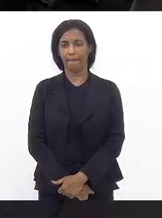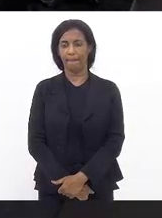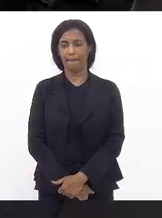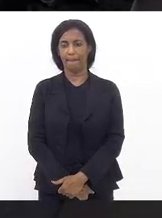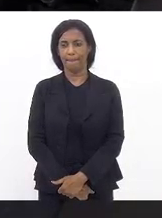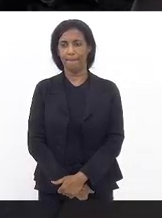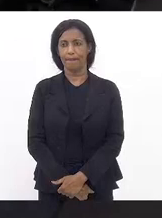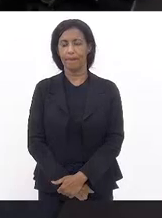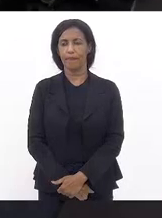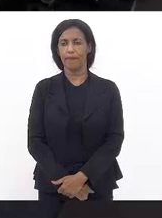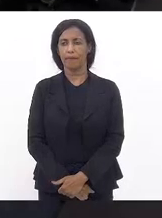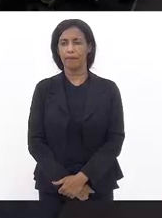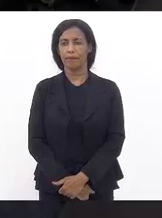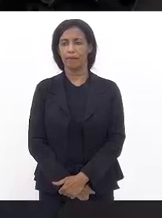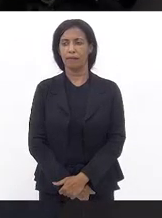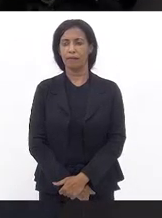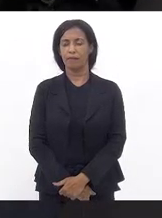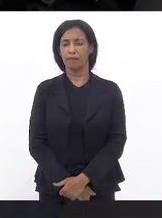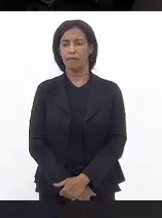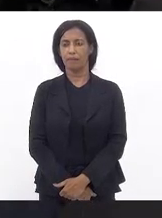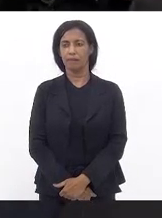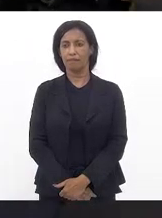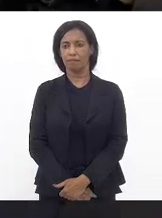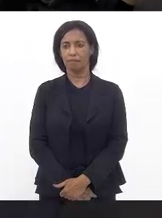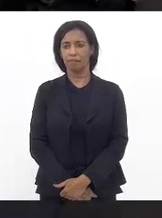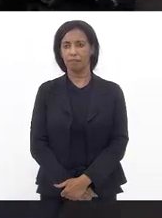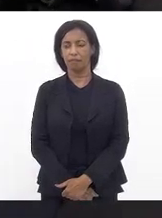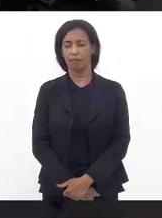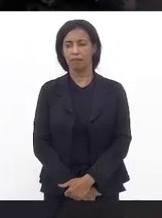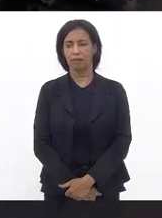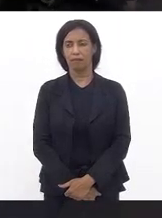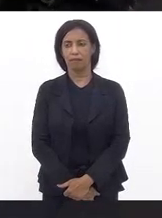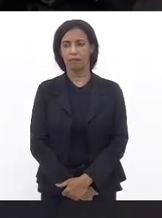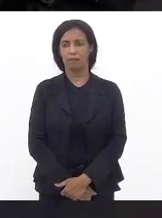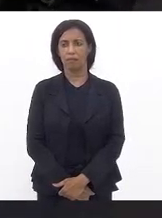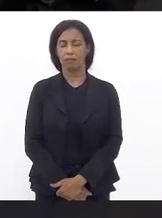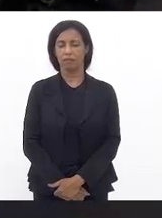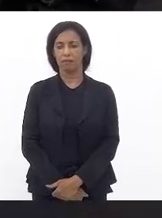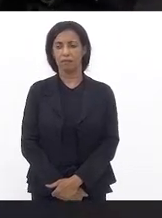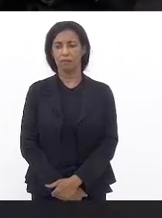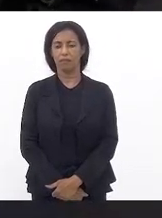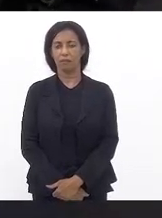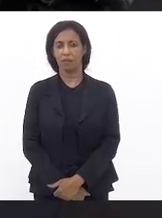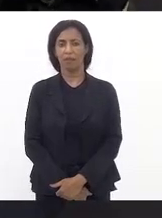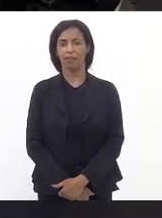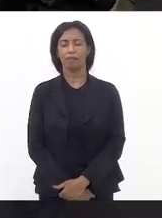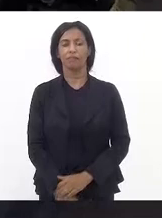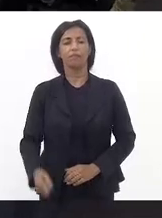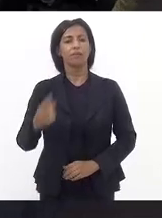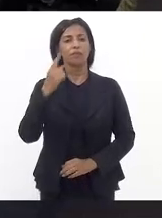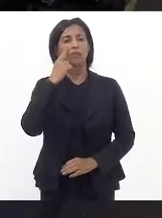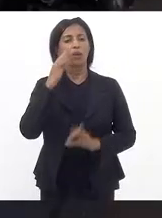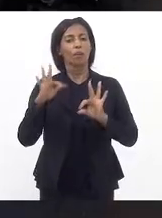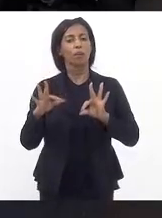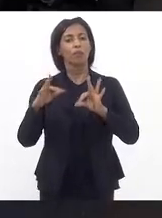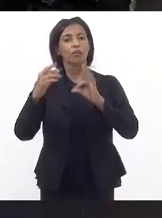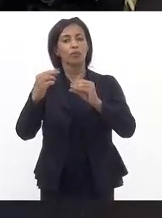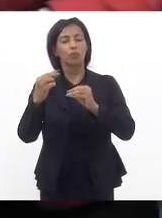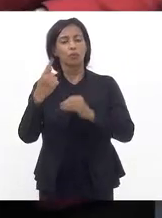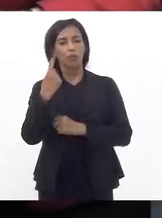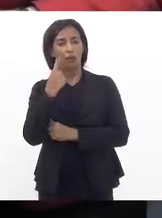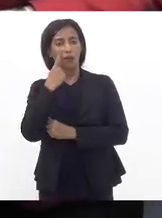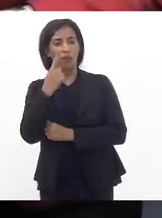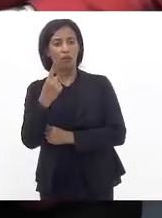a separate aju Aracaju hoje o deputado Não eu só queria para todo mundo ouvir e nós interpretamos